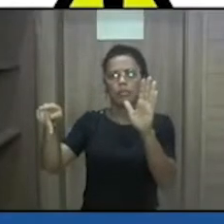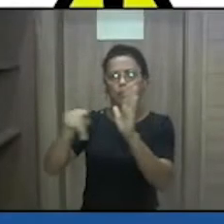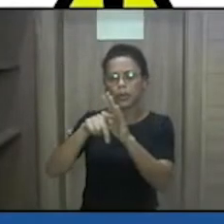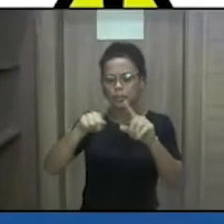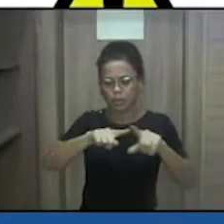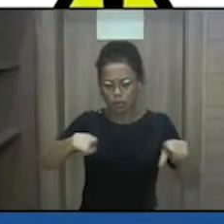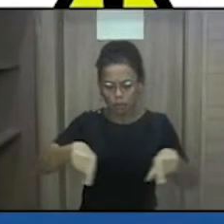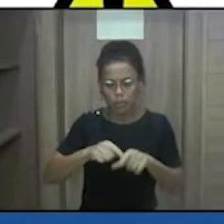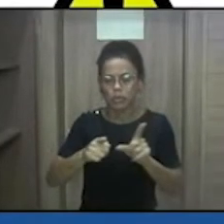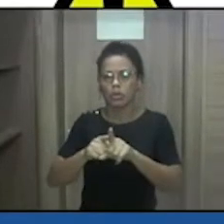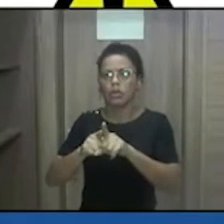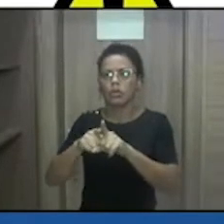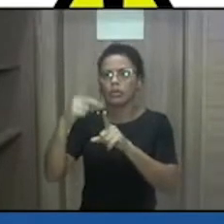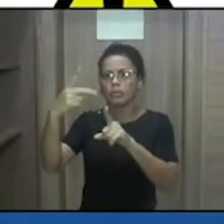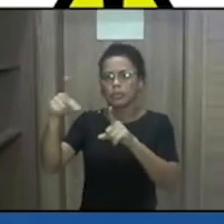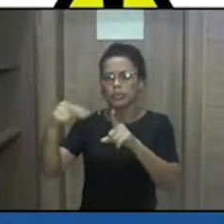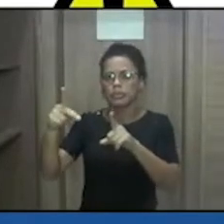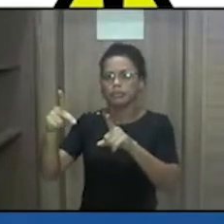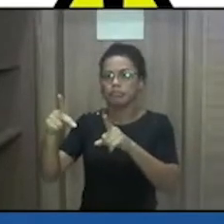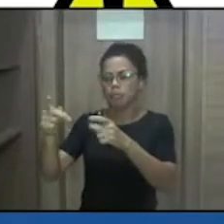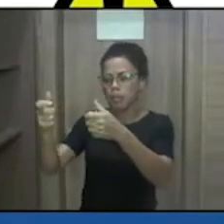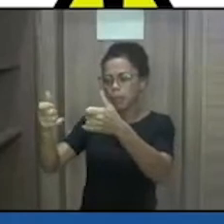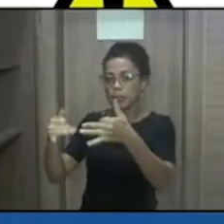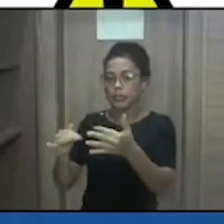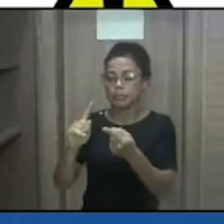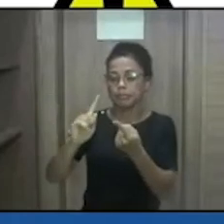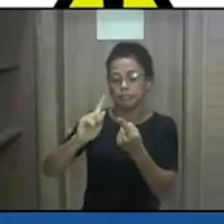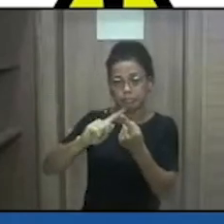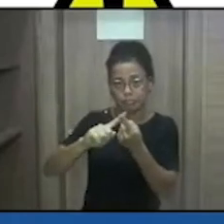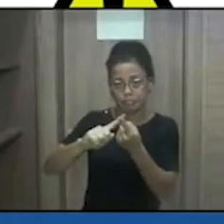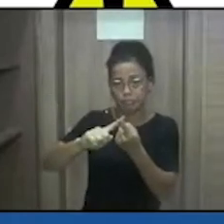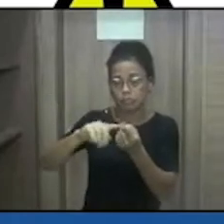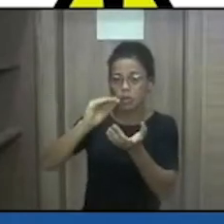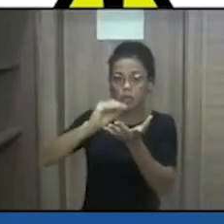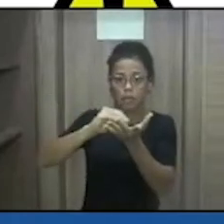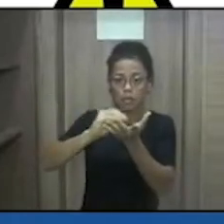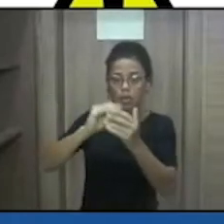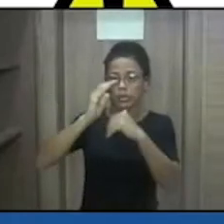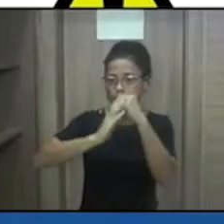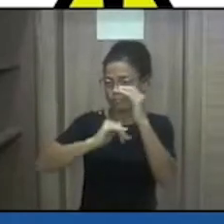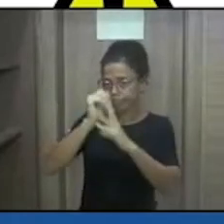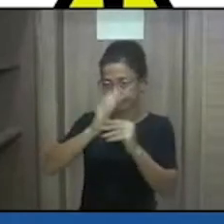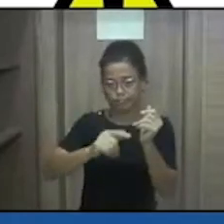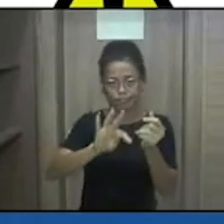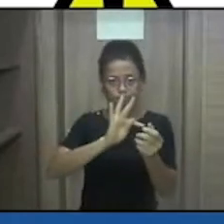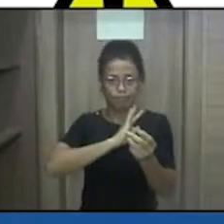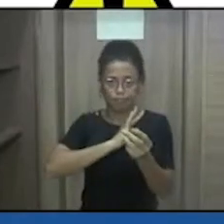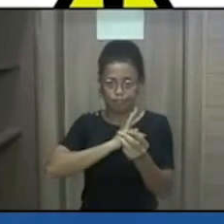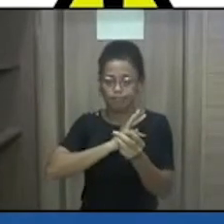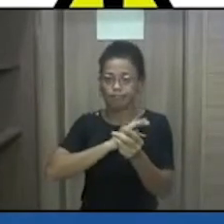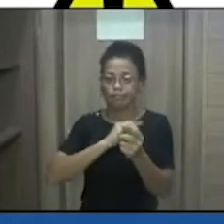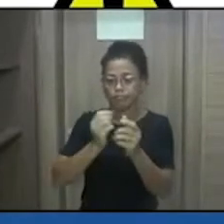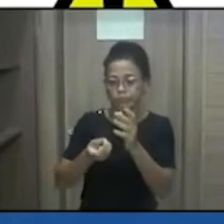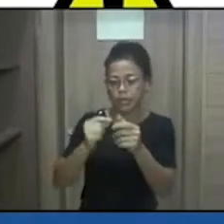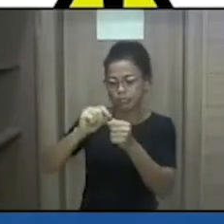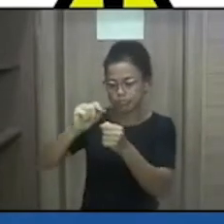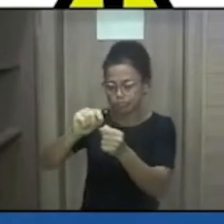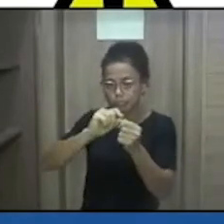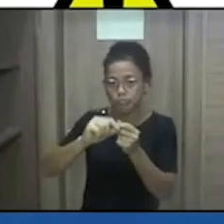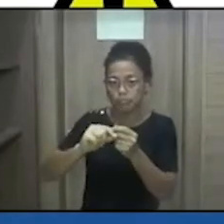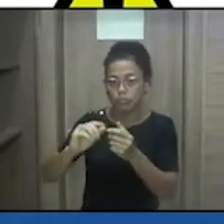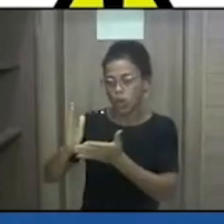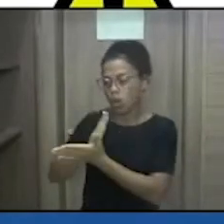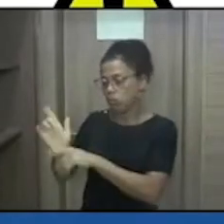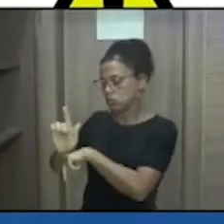que o qualitativo mostrou, né? A questão da falta de técnicos de prótese dentária para suprir a demanda. Então, muitos gestores